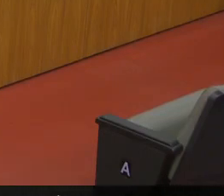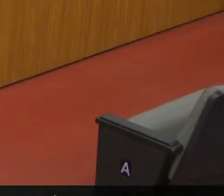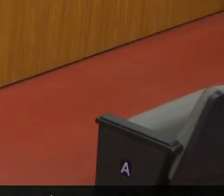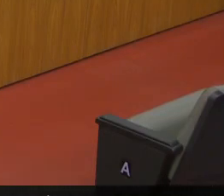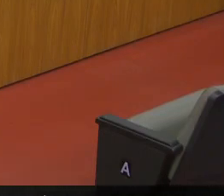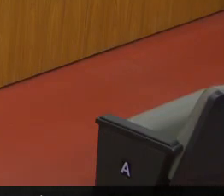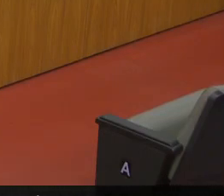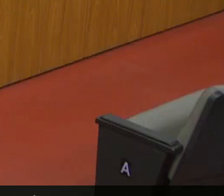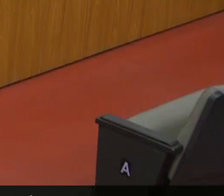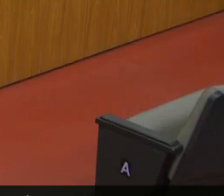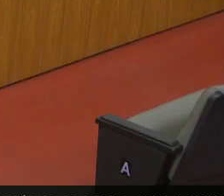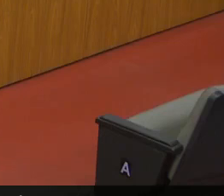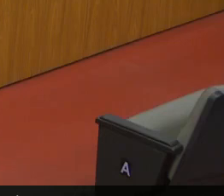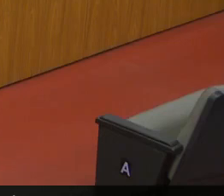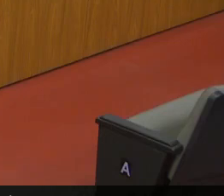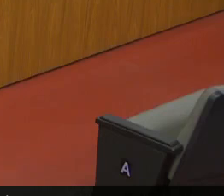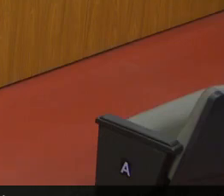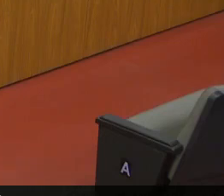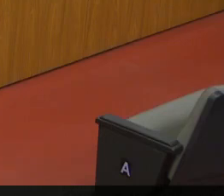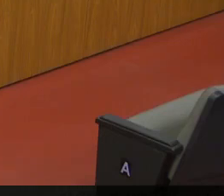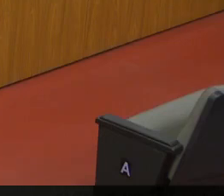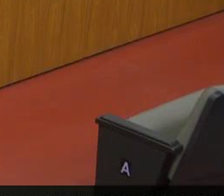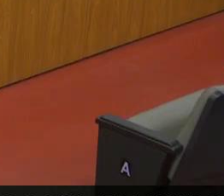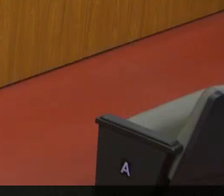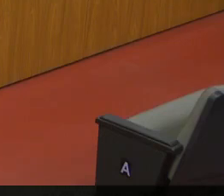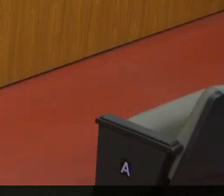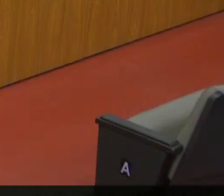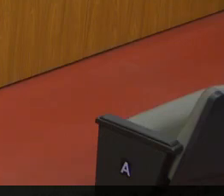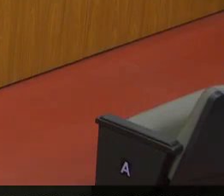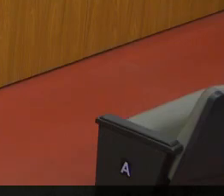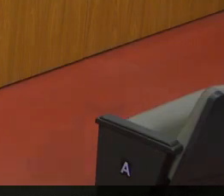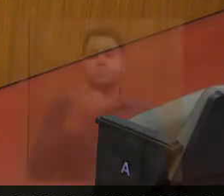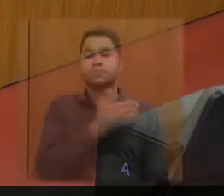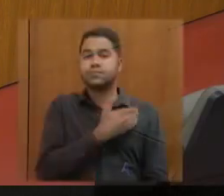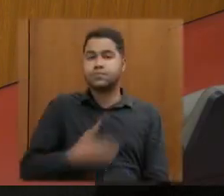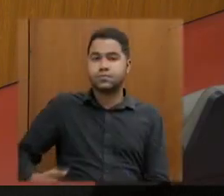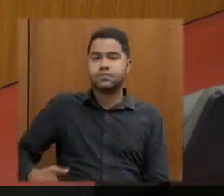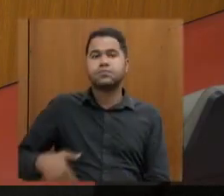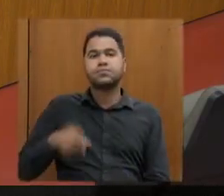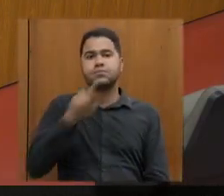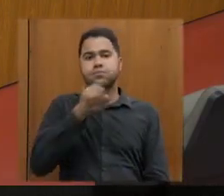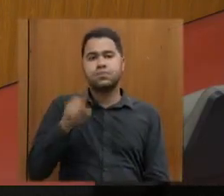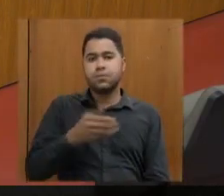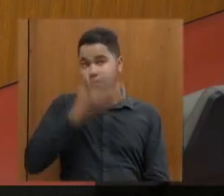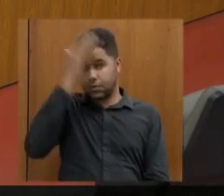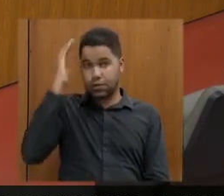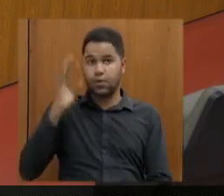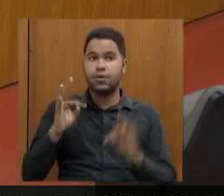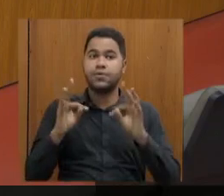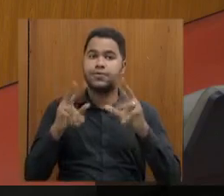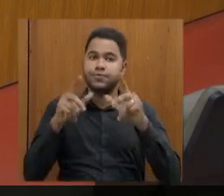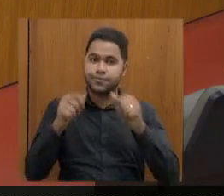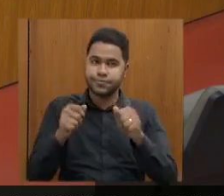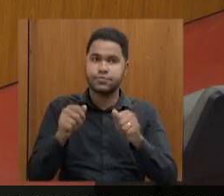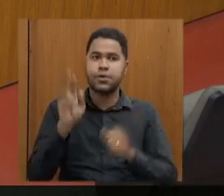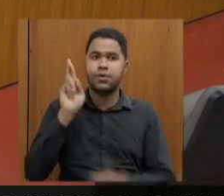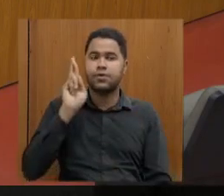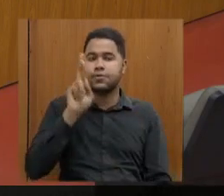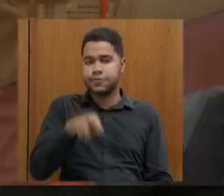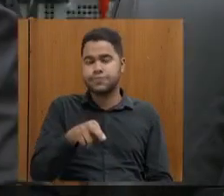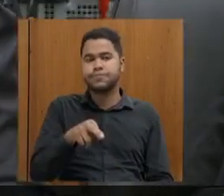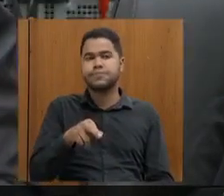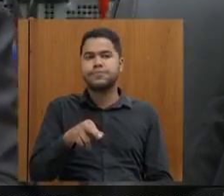de desenvolvimento econômico é a secretaria mais importante do governo Zema é que mais brilho então dá para vender todos os resultados alcançados